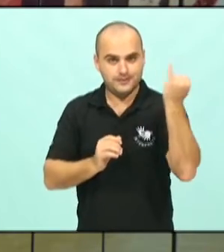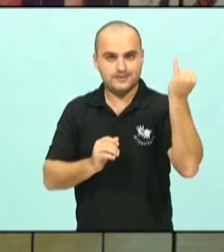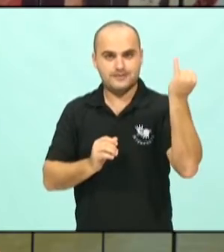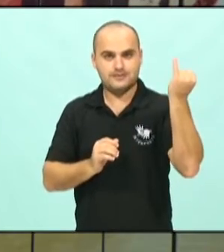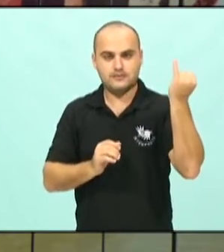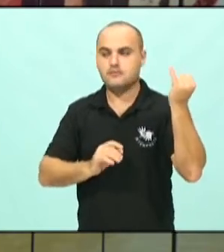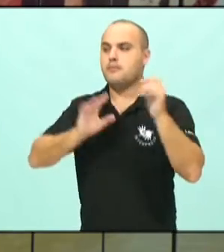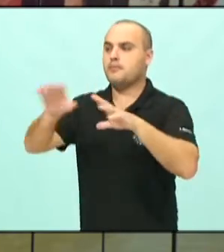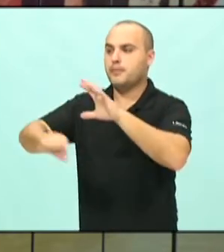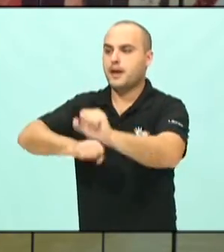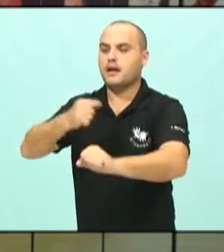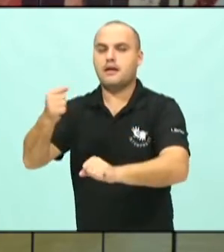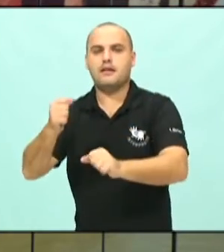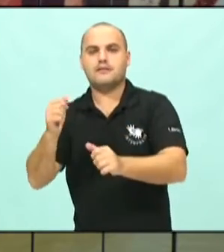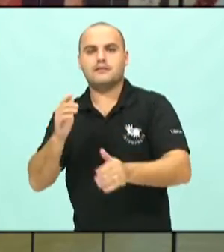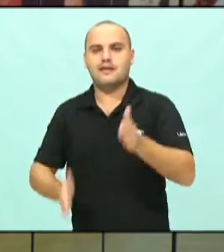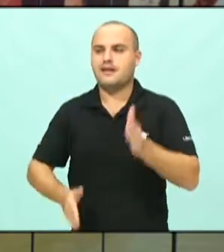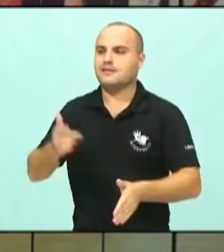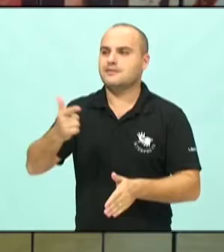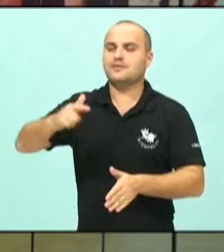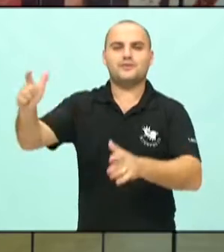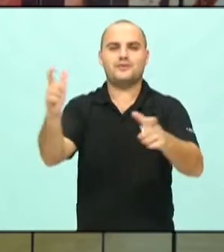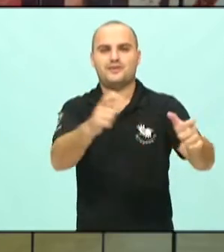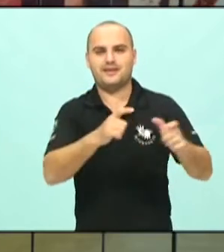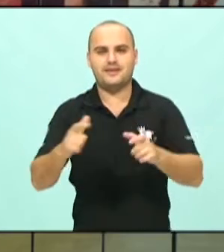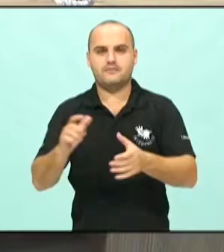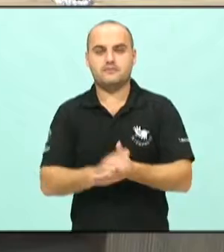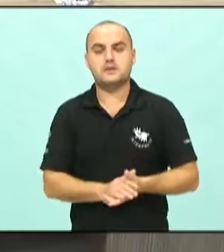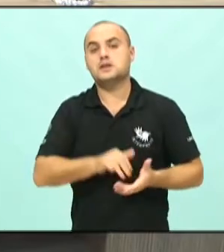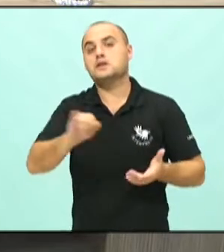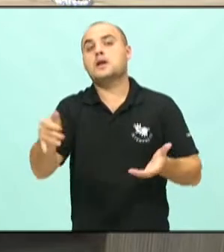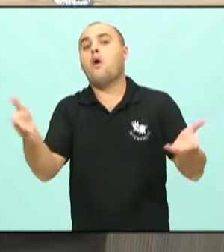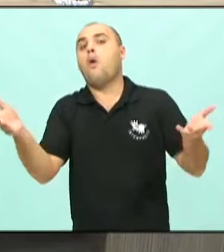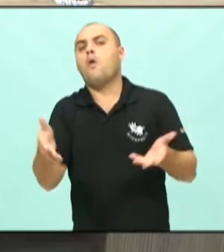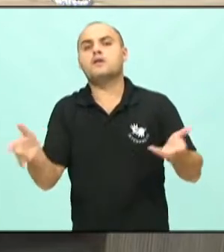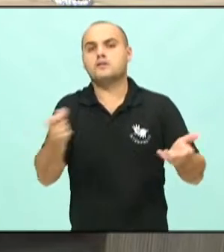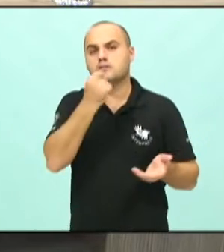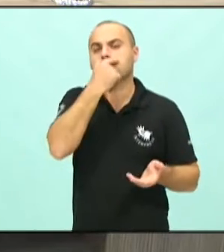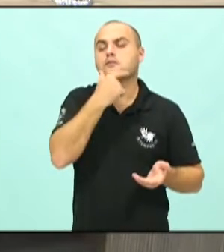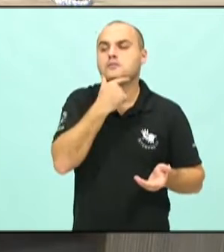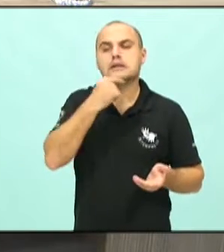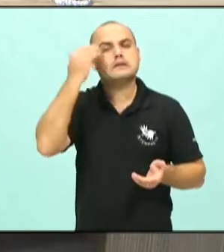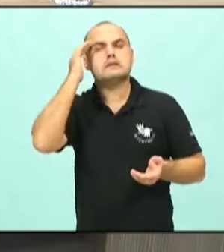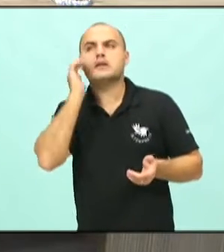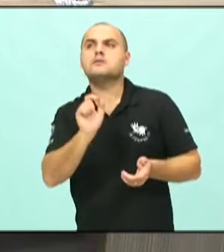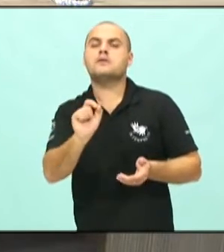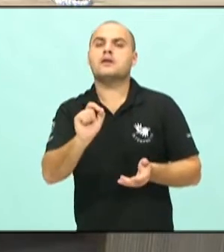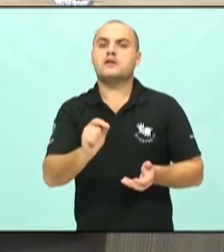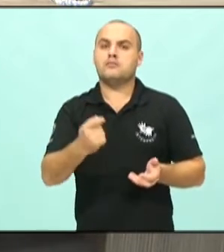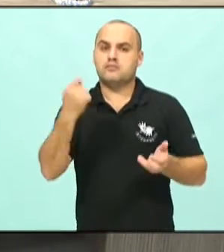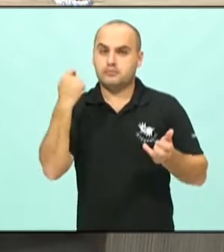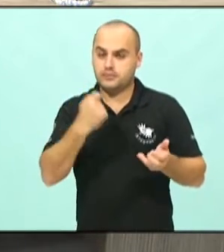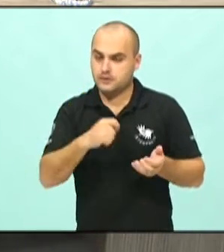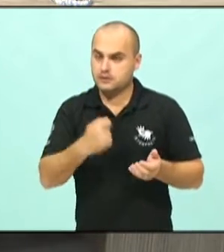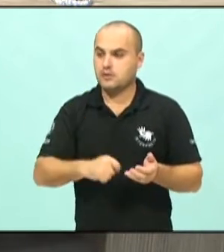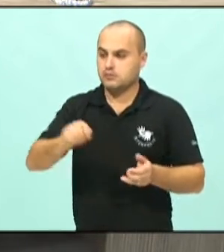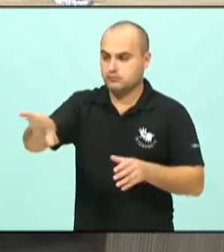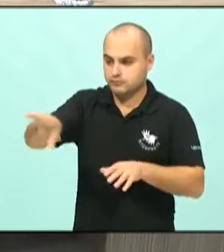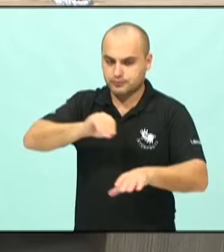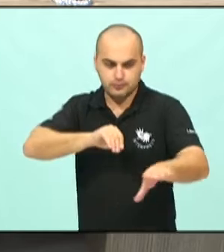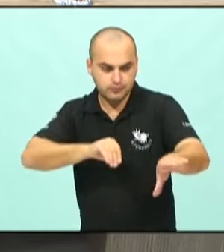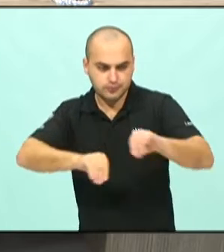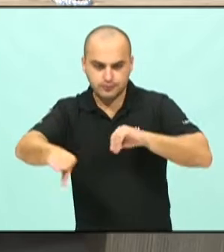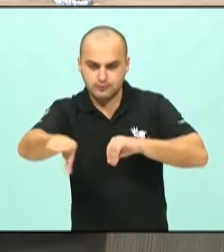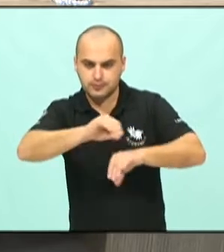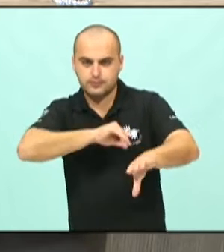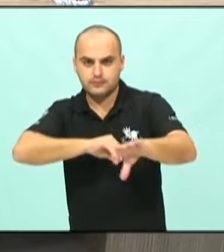atleta de outras regiões. Se o nosso governante hoje, o prefeito Vonei Morastone, entende que a gente tem que buscar o recurso da cidade e fazer